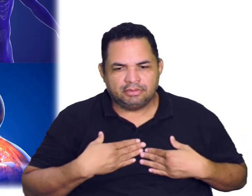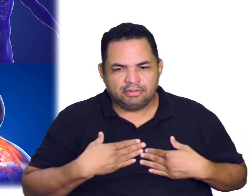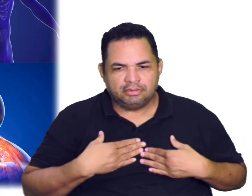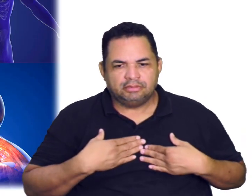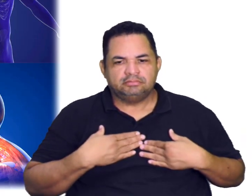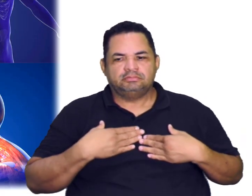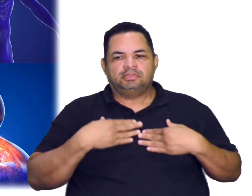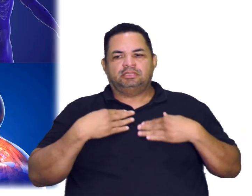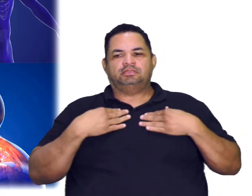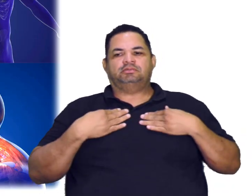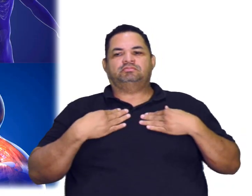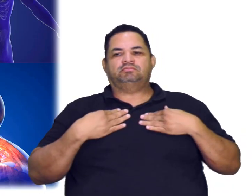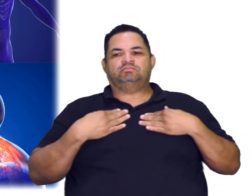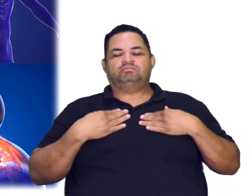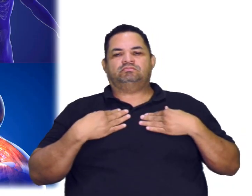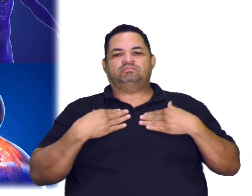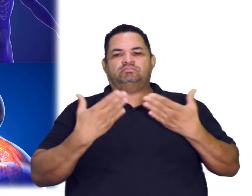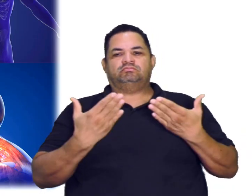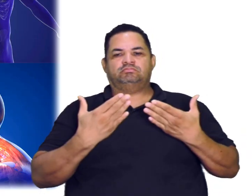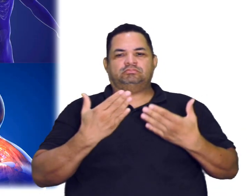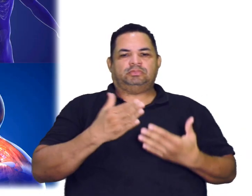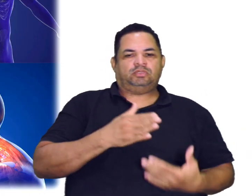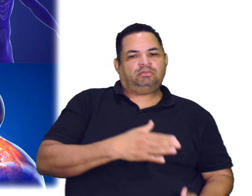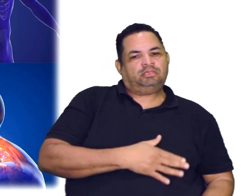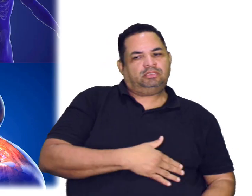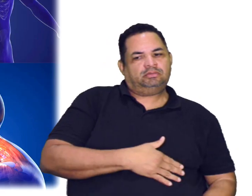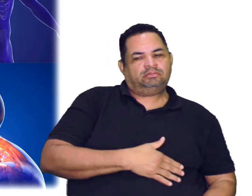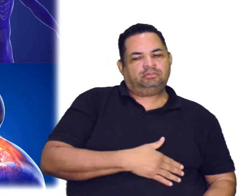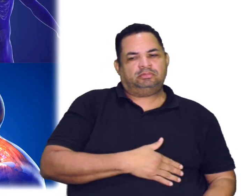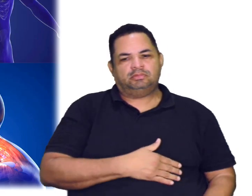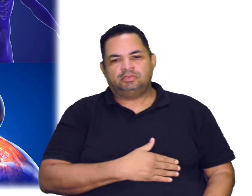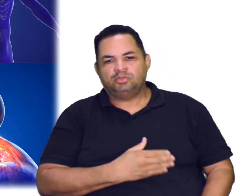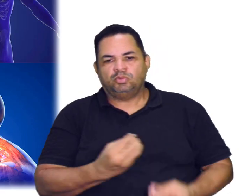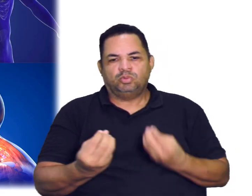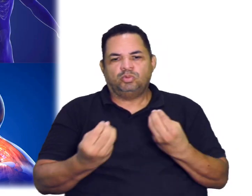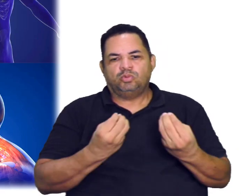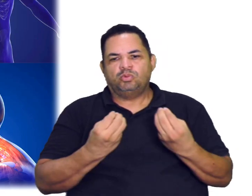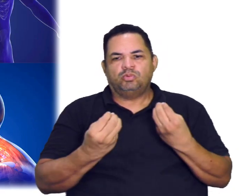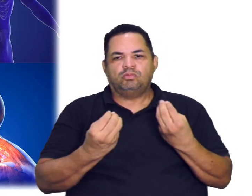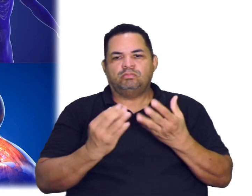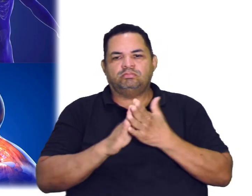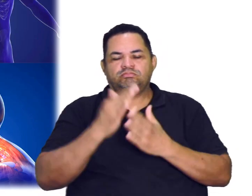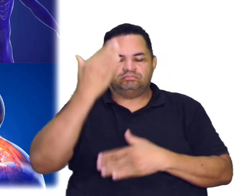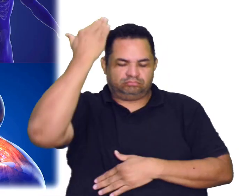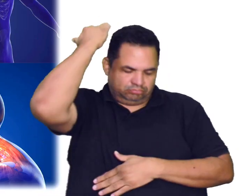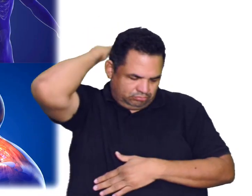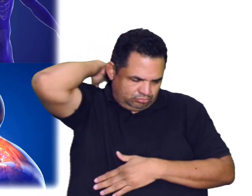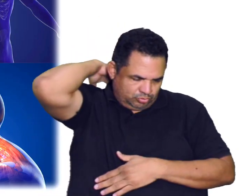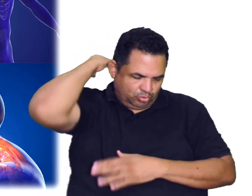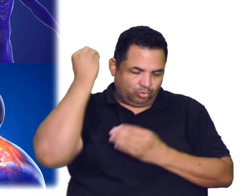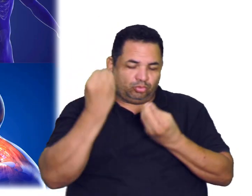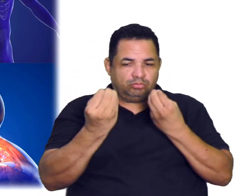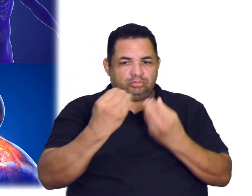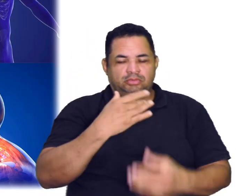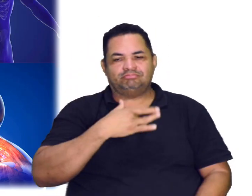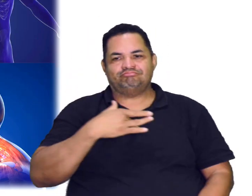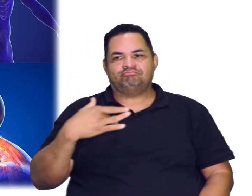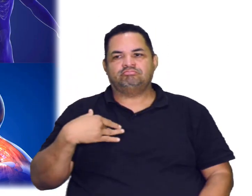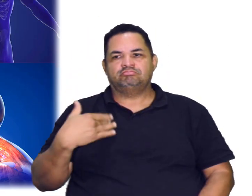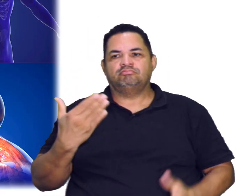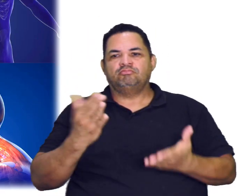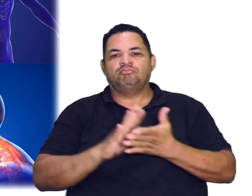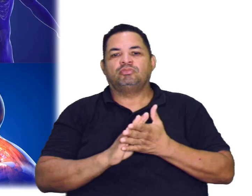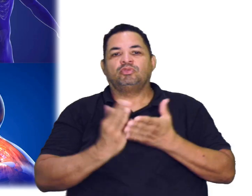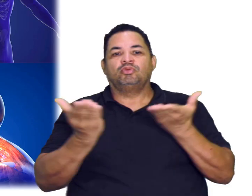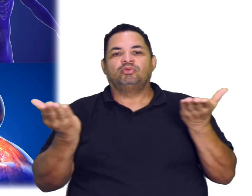muito arqueada para trás, tá curvada para um lado. Como é que tá essa sua coluna? Como é que tá essa saúde? E hoje a